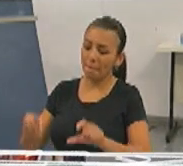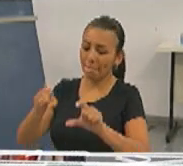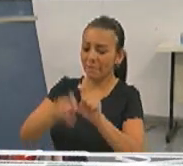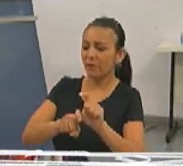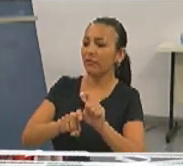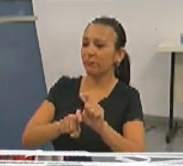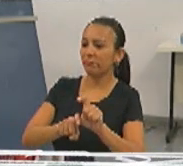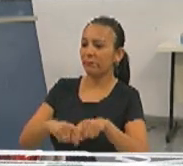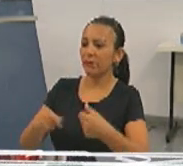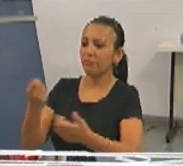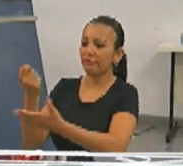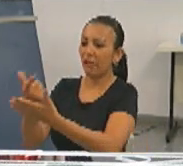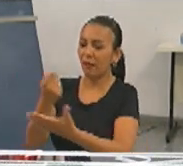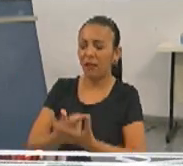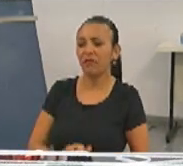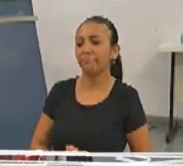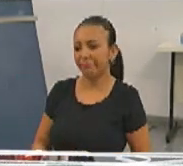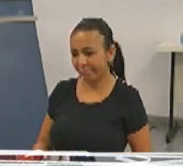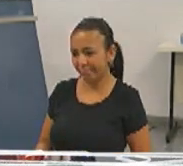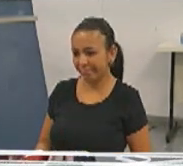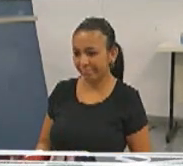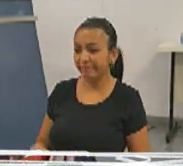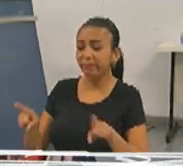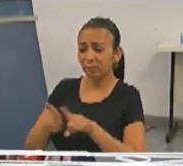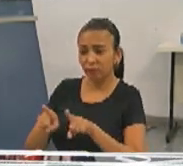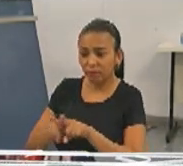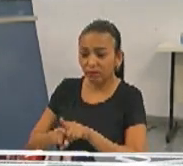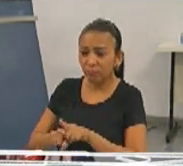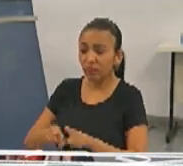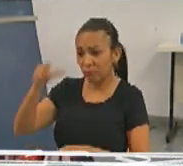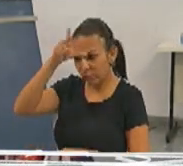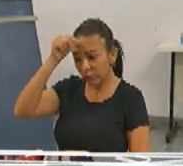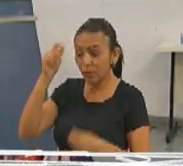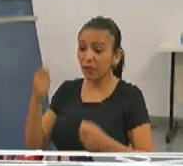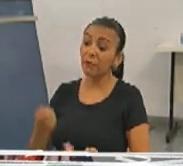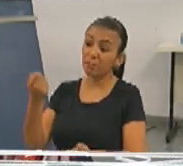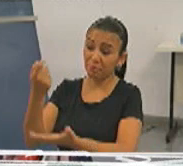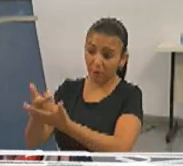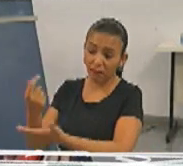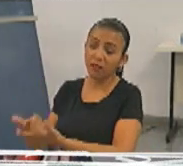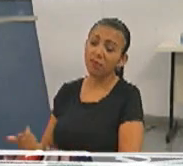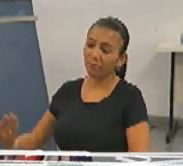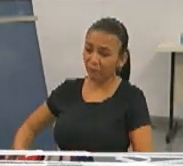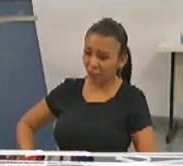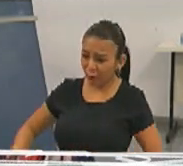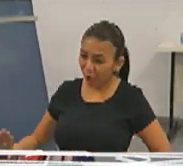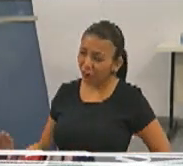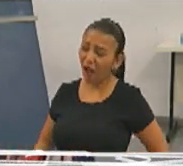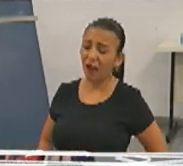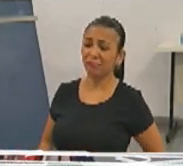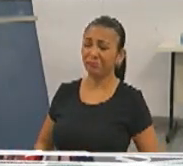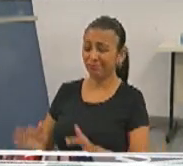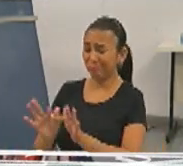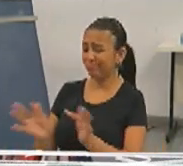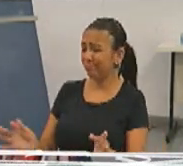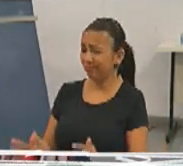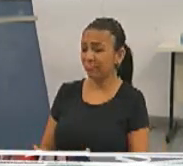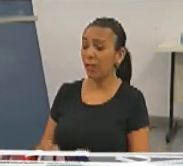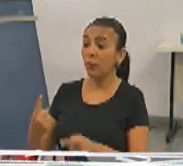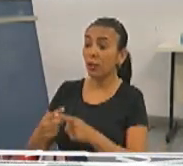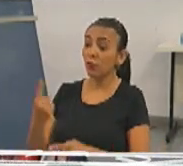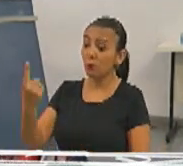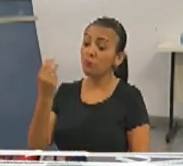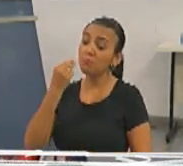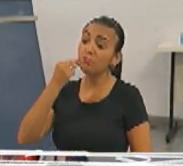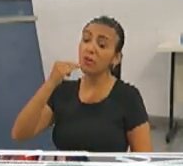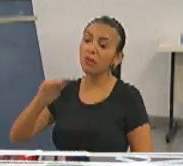gasto com a Fundação Municipal de Saúde para o pagamento de funcionários precarizados, que consumia 1 milhão e 200 por